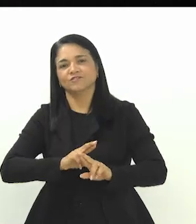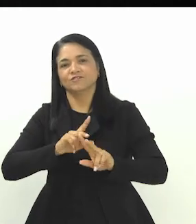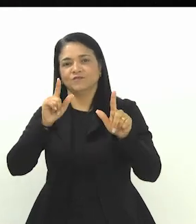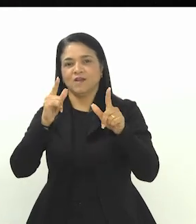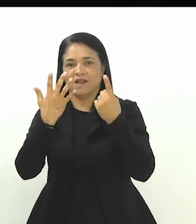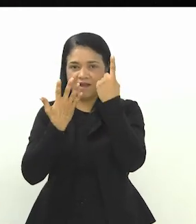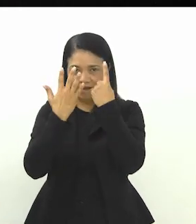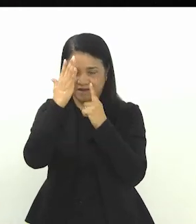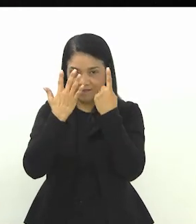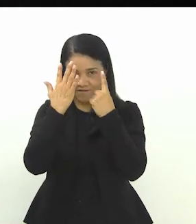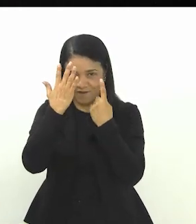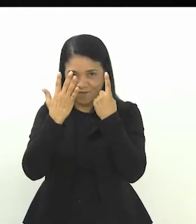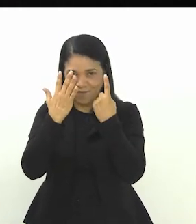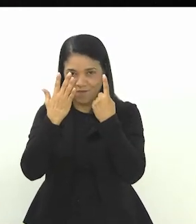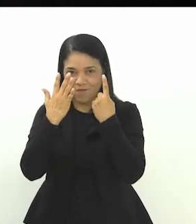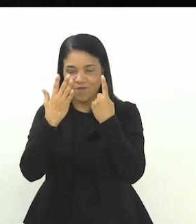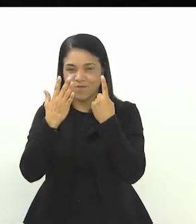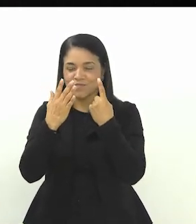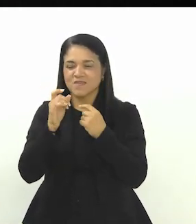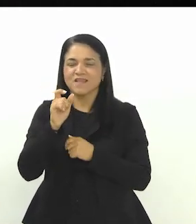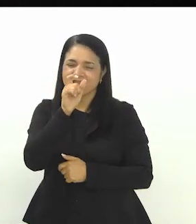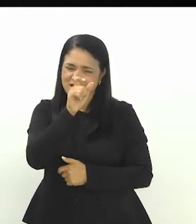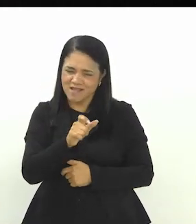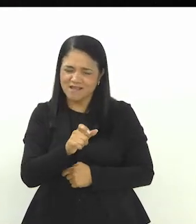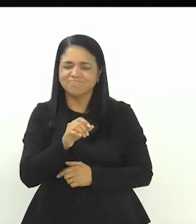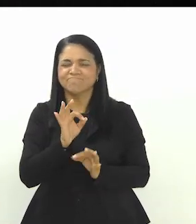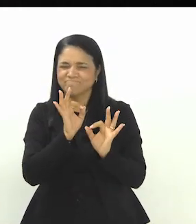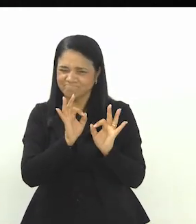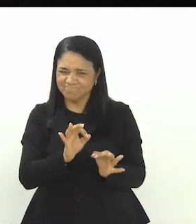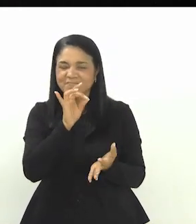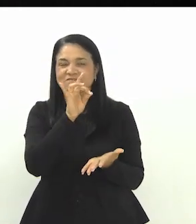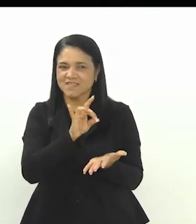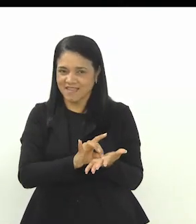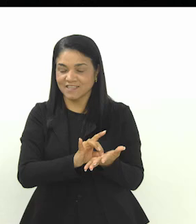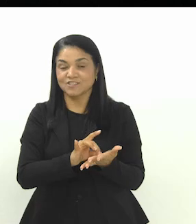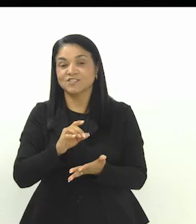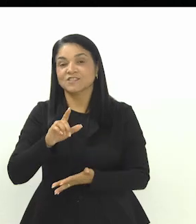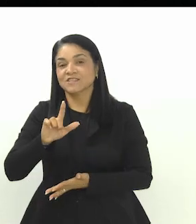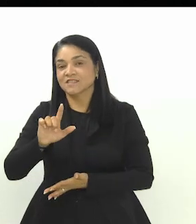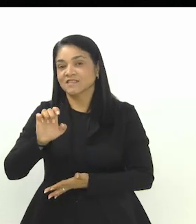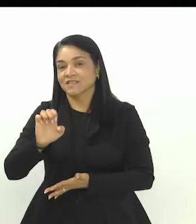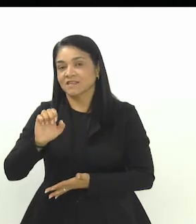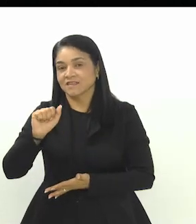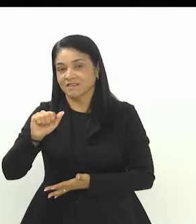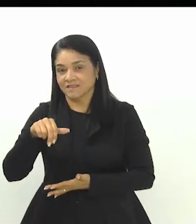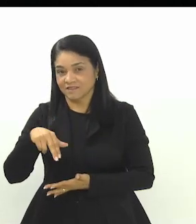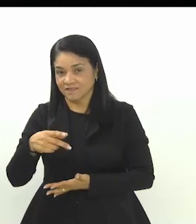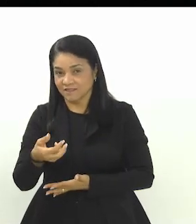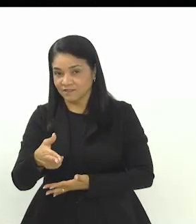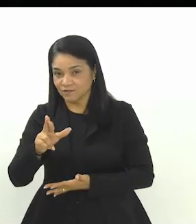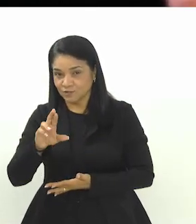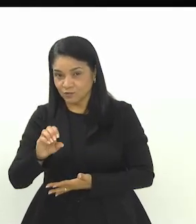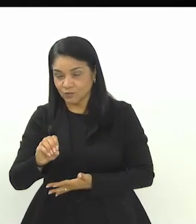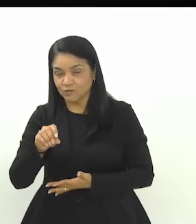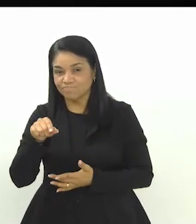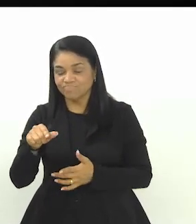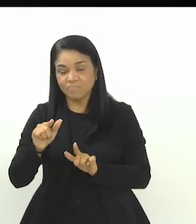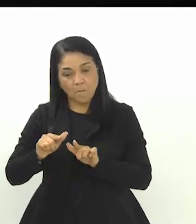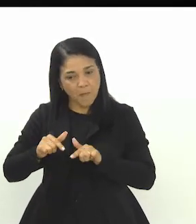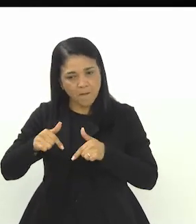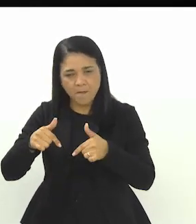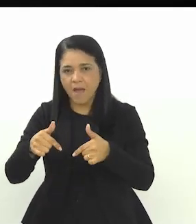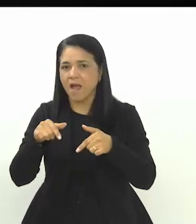outro olhar para o carnaval, né? Aquele Abre-Alas era uma pintura, né? O Leandro, ele, além de politizar